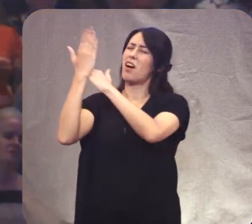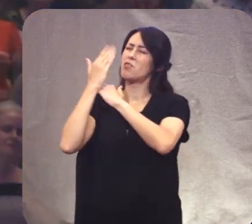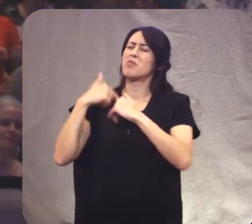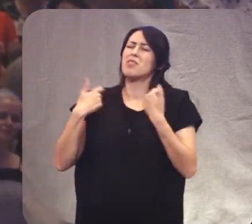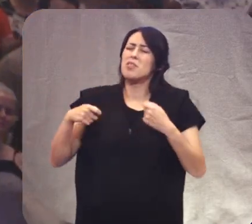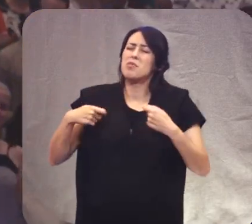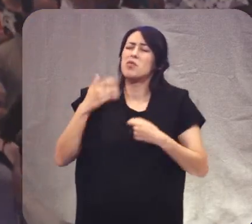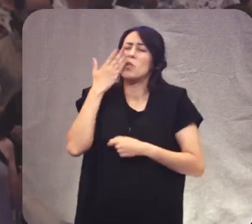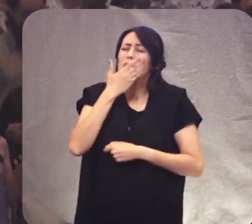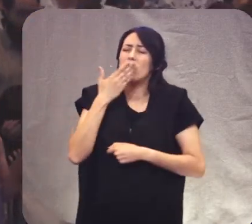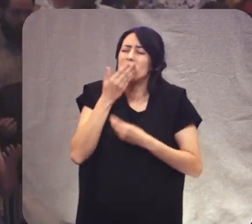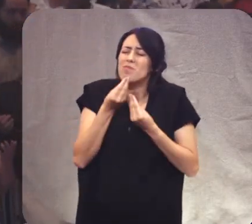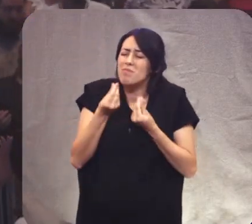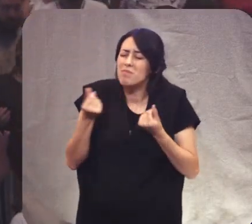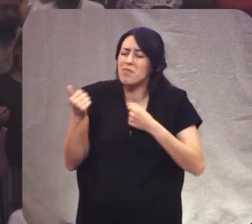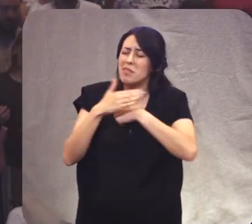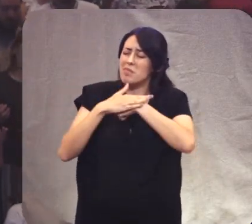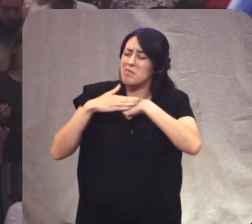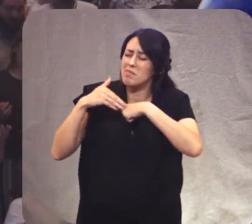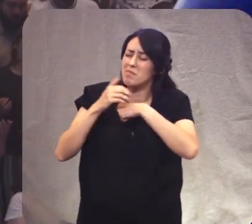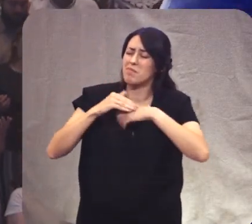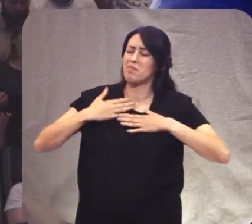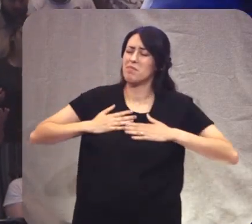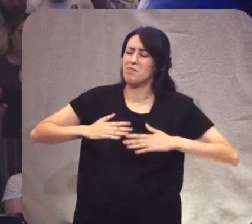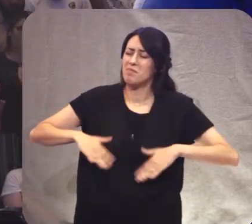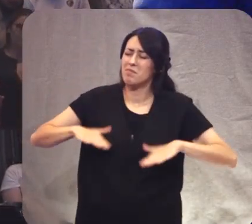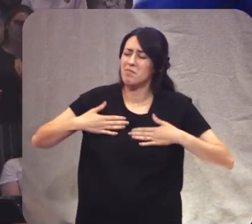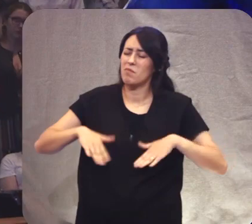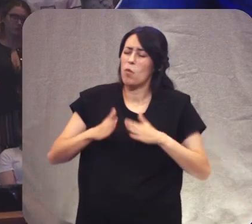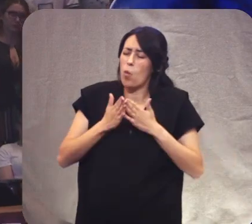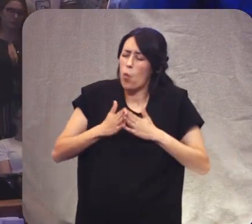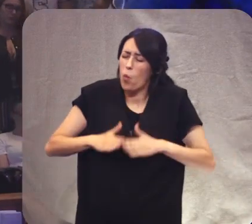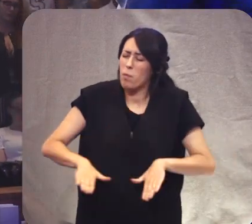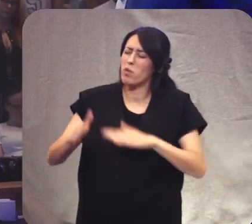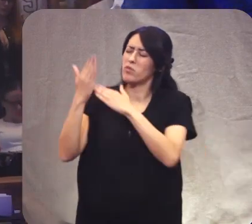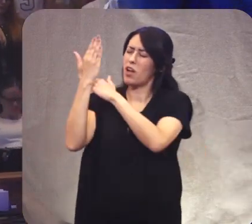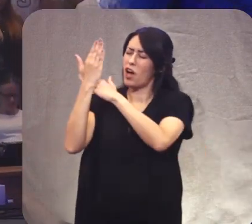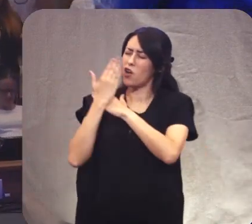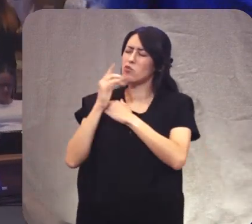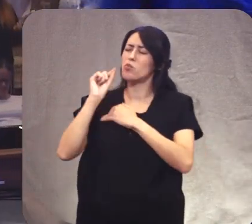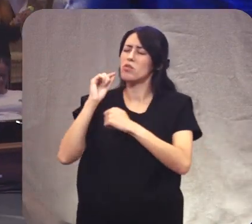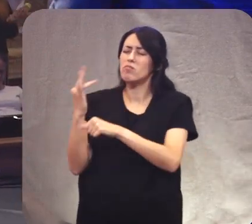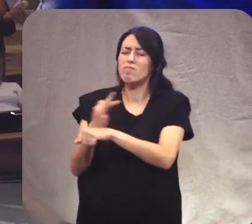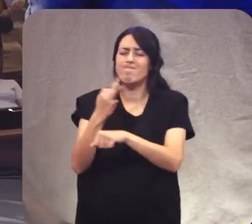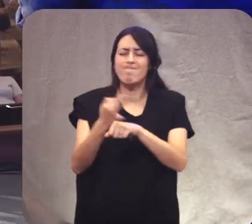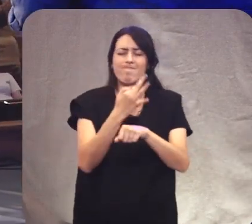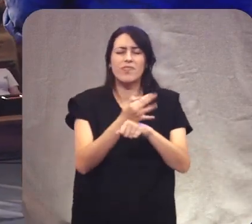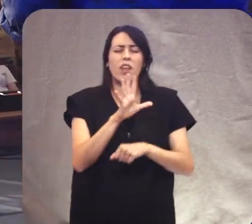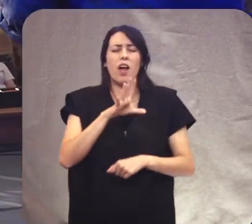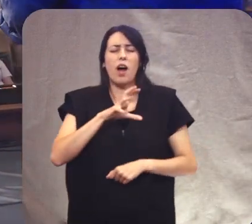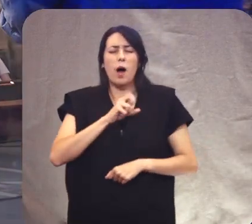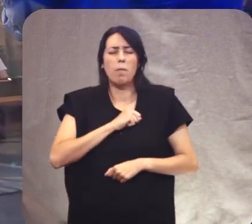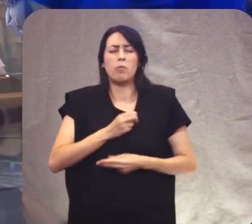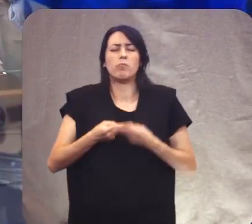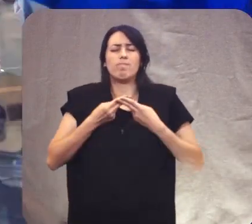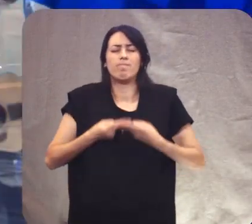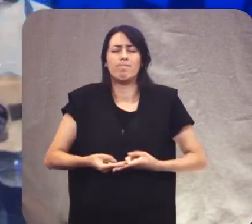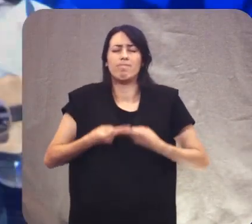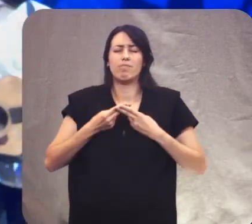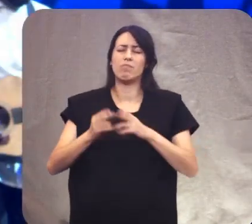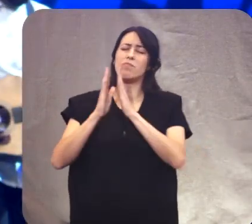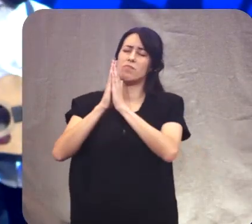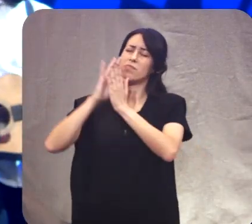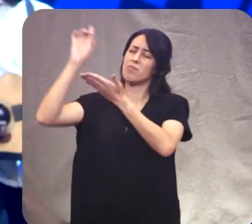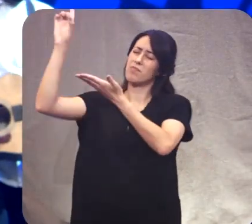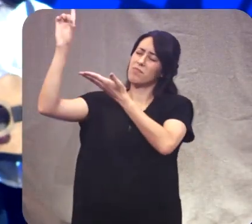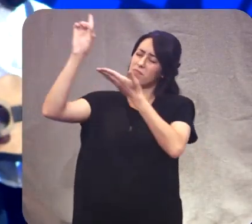dócil, gentil, manso, humilde. Me ajuda a suportar uns aos outros em amor. Nos visita esta